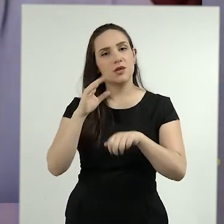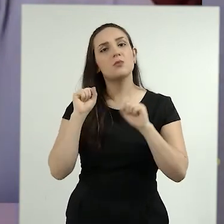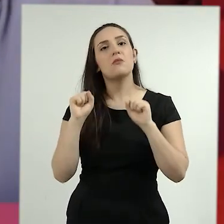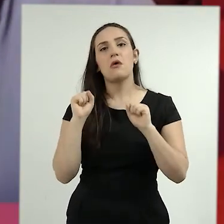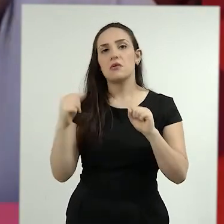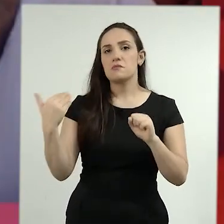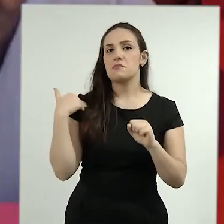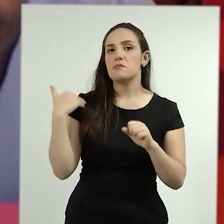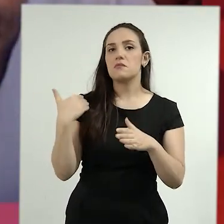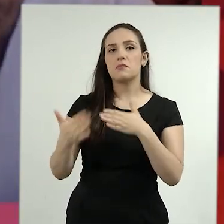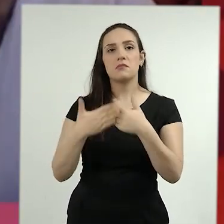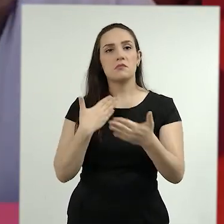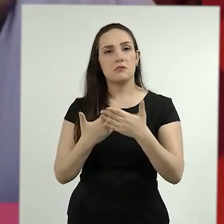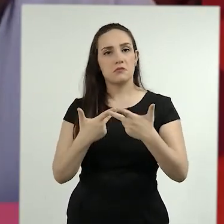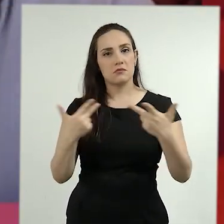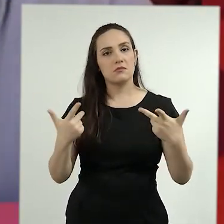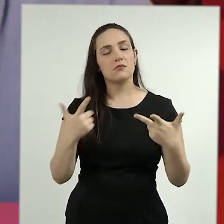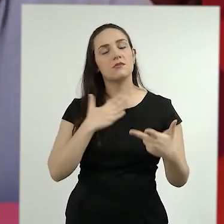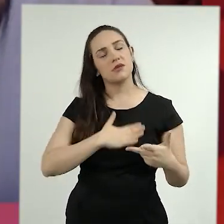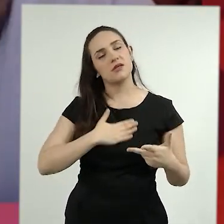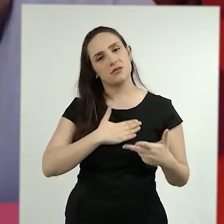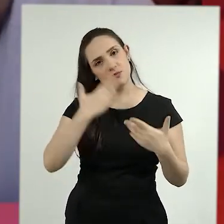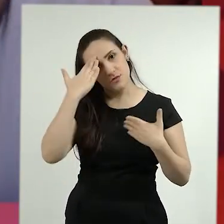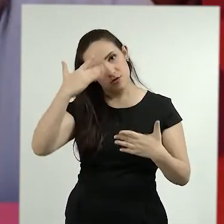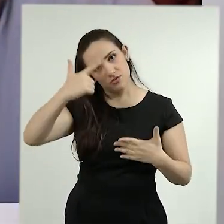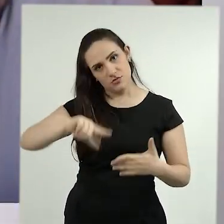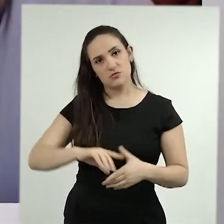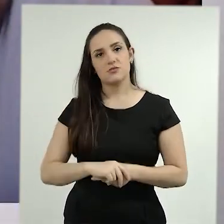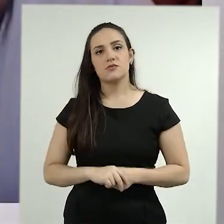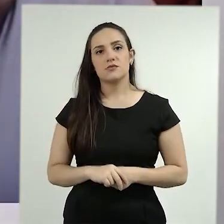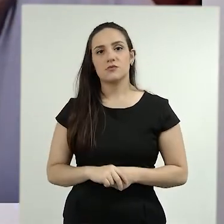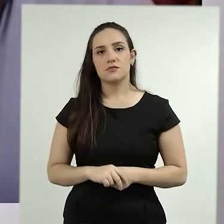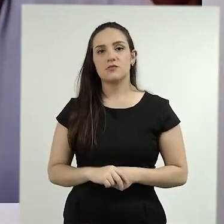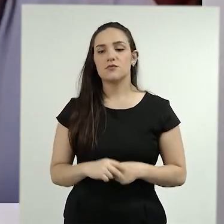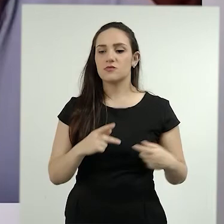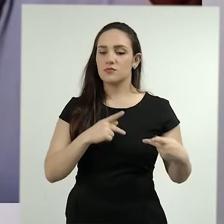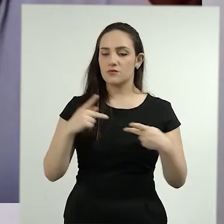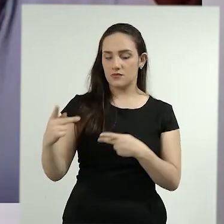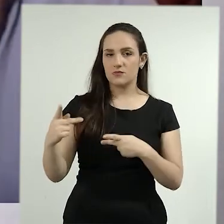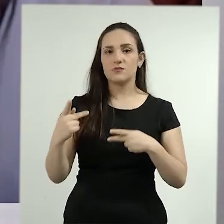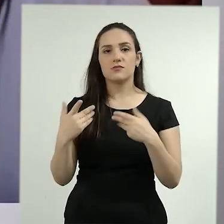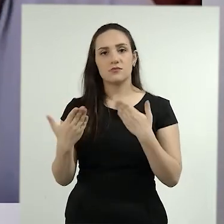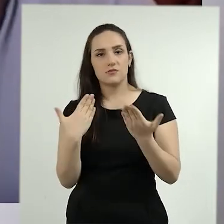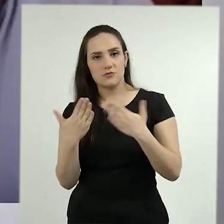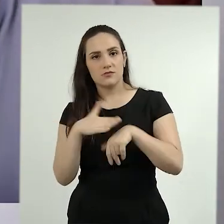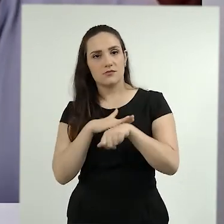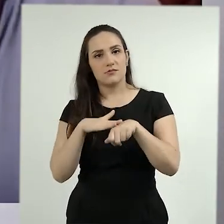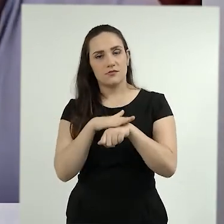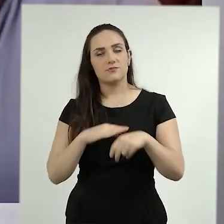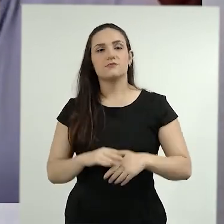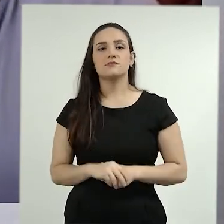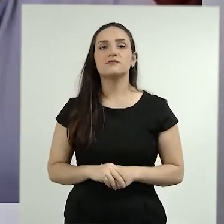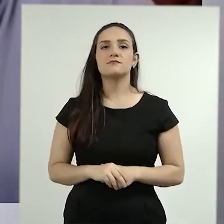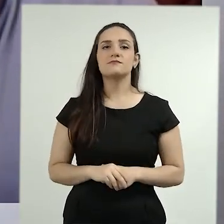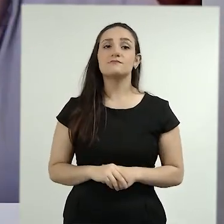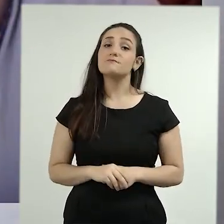Então, estamos aqui à disposição no que for preciso, e é sempre um prazer. Muito obrigado mais uma vez por esse convite e esse